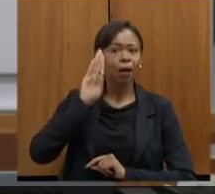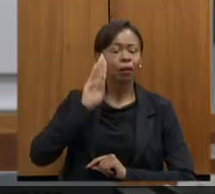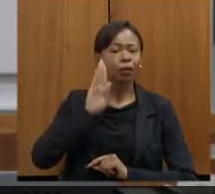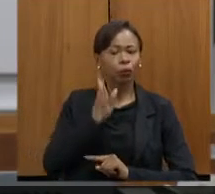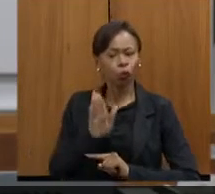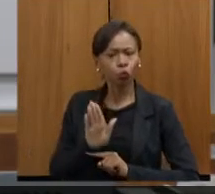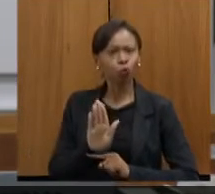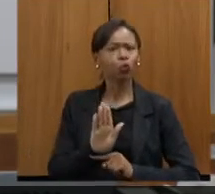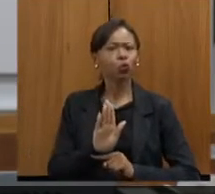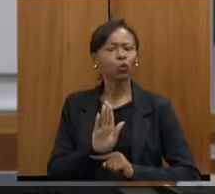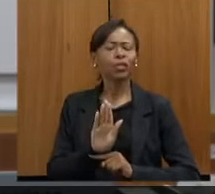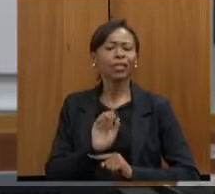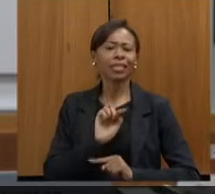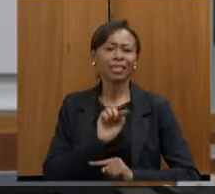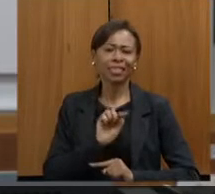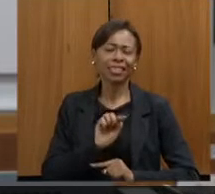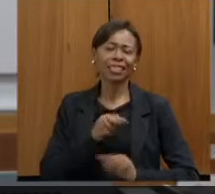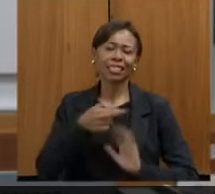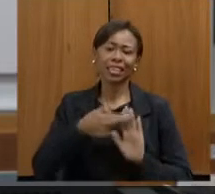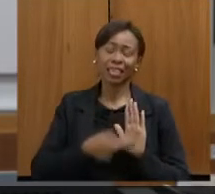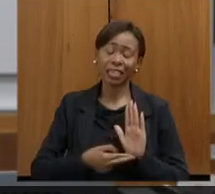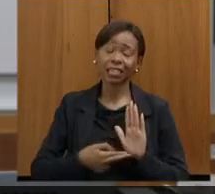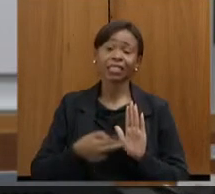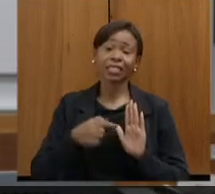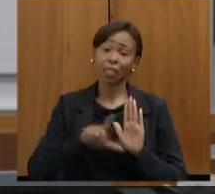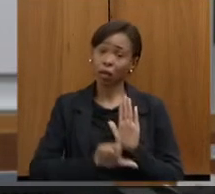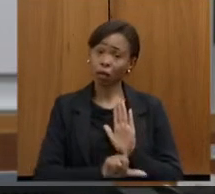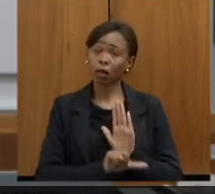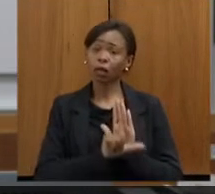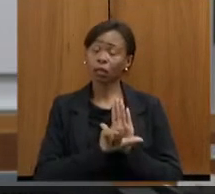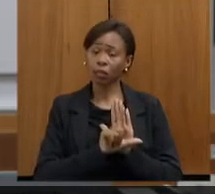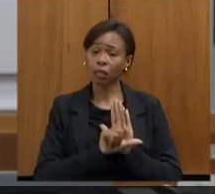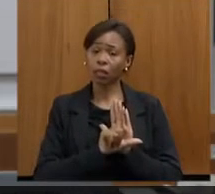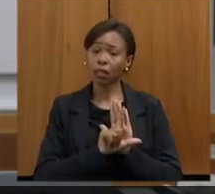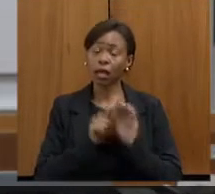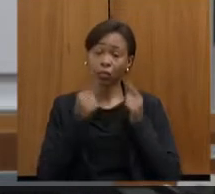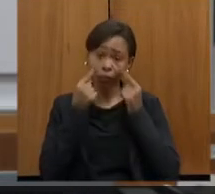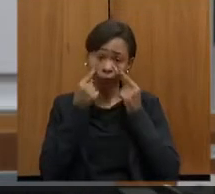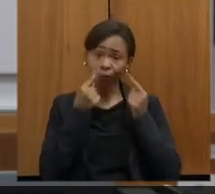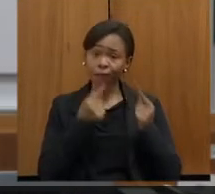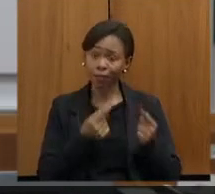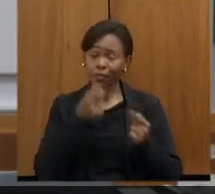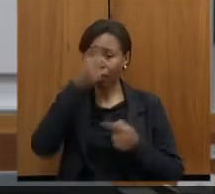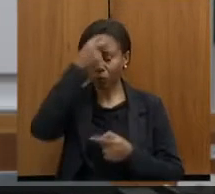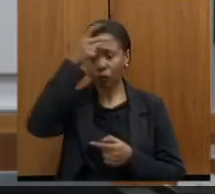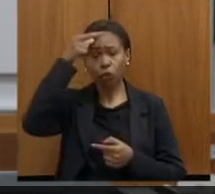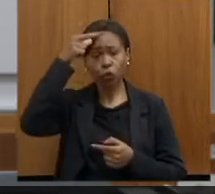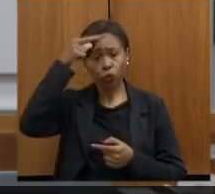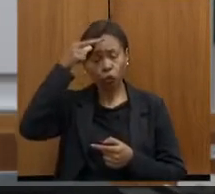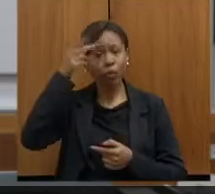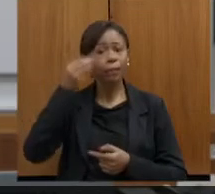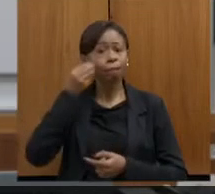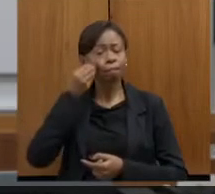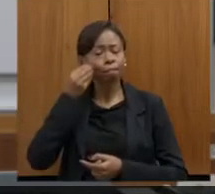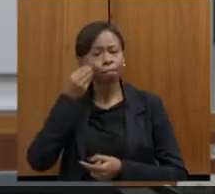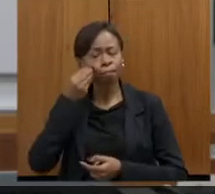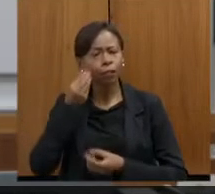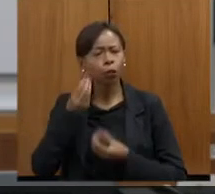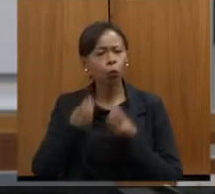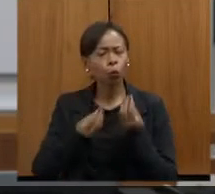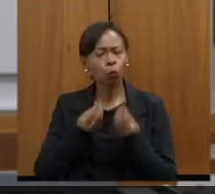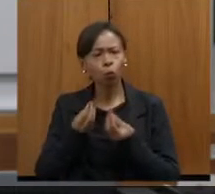como trouxe a Lei 13.465. E a gente vê as prefeituras se apropriando desse processo, tentando entender